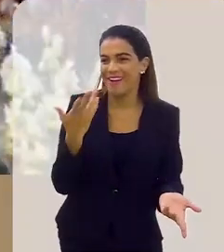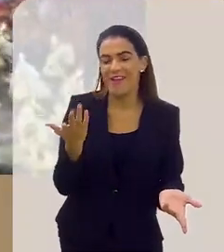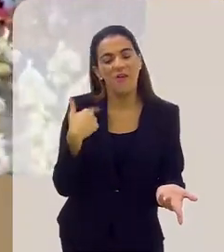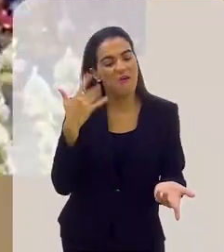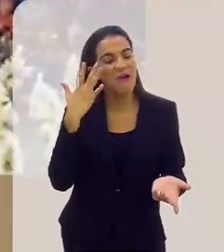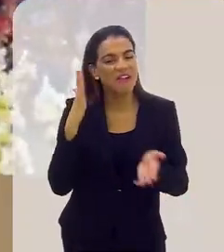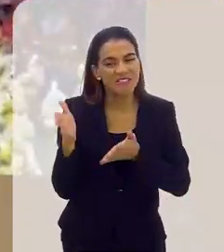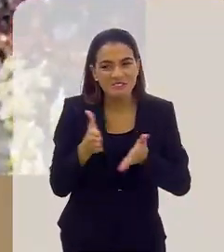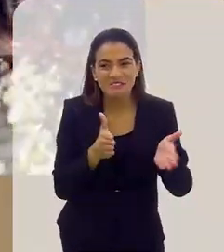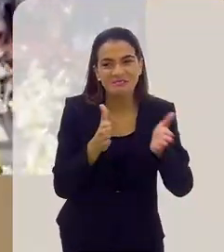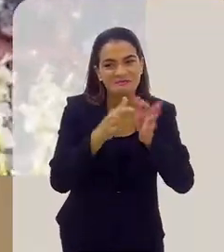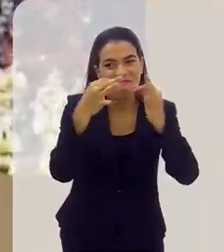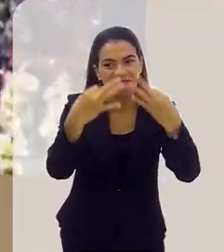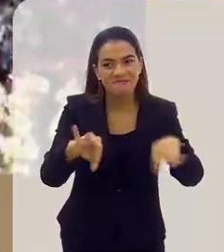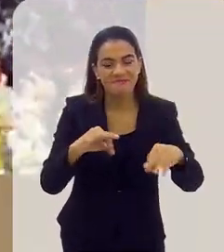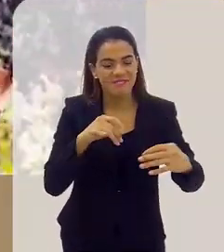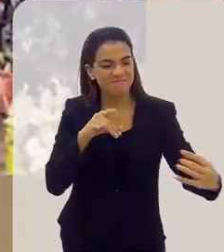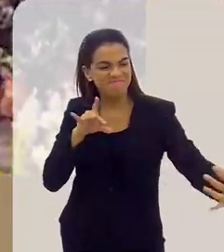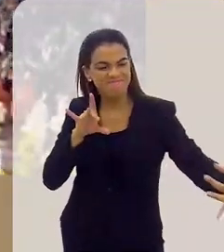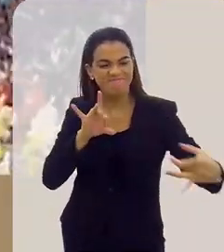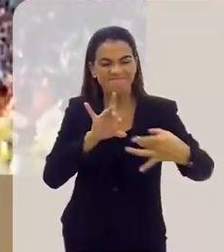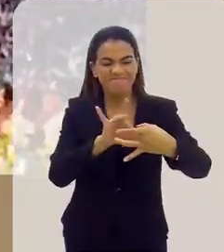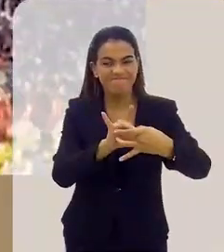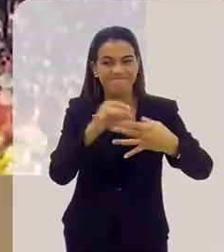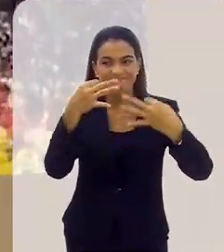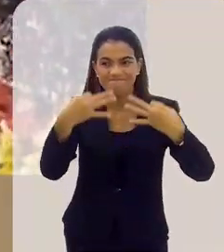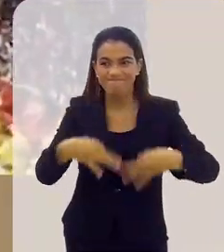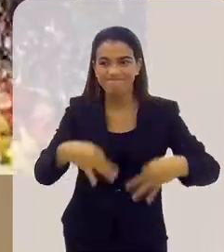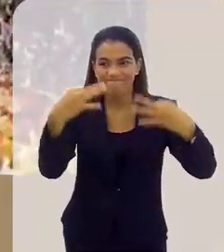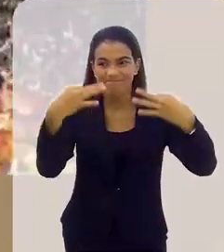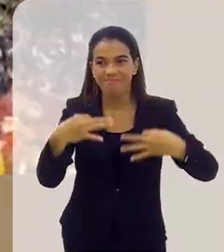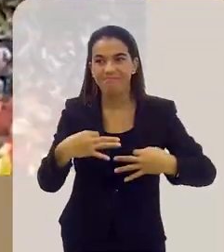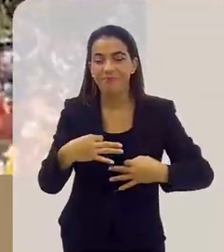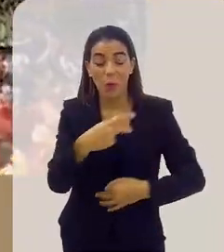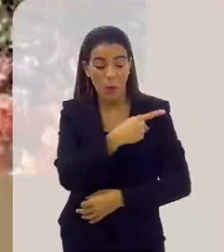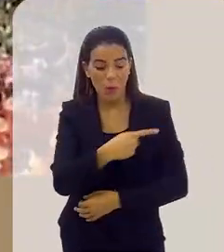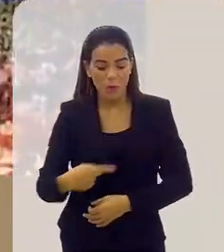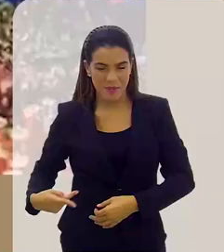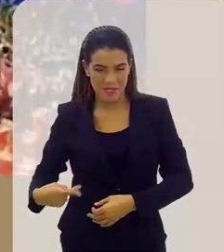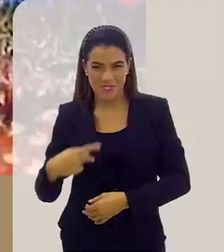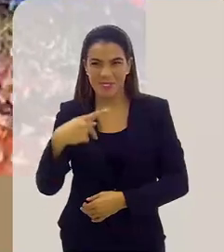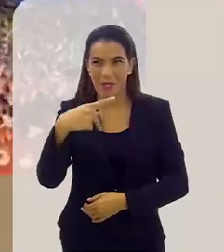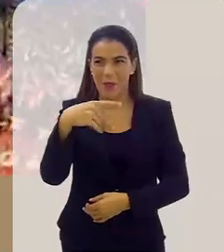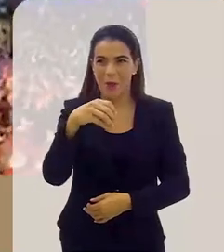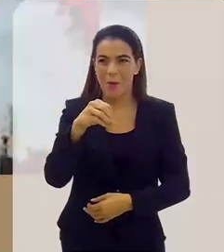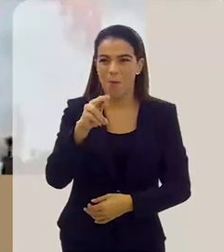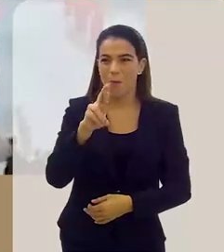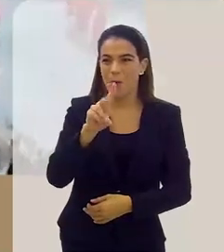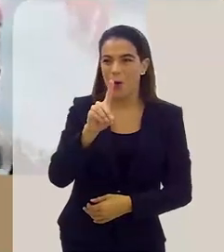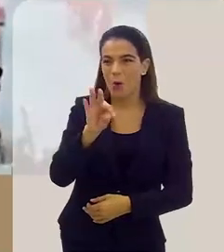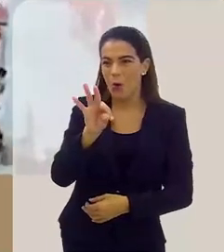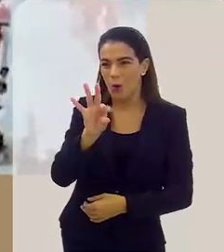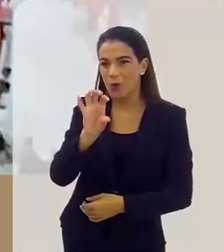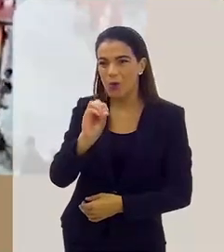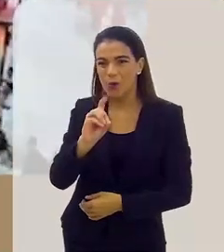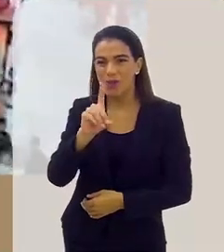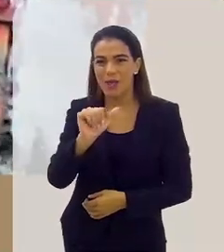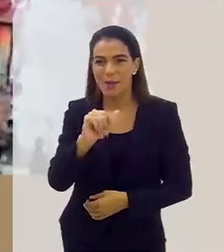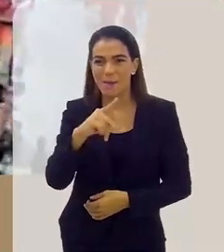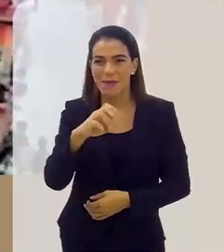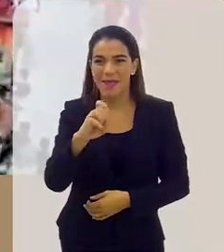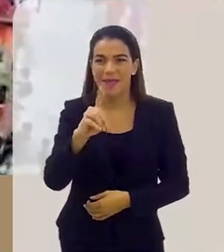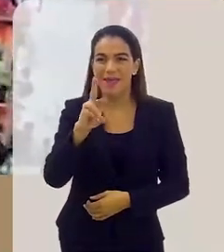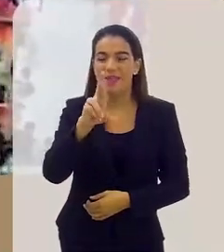eu falei, pô, o caso de caminho é esse. Aí fizemos uma sintonia perfeita, que o presidente Fábio Montebello não deixou faltar nada, evidente, com um